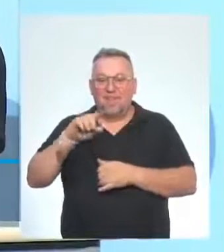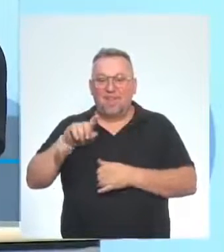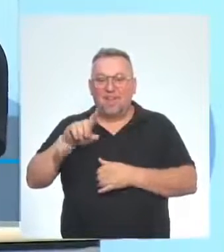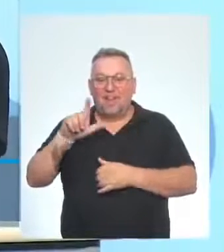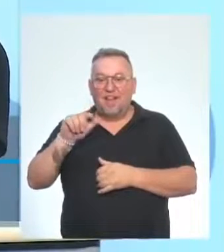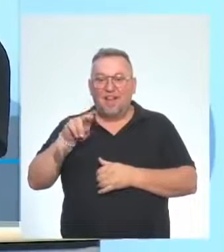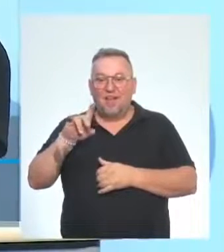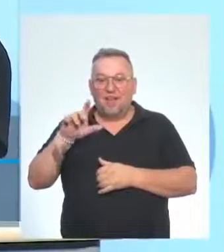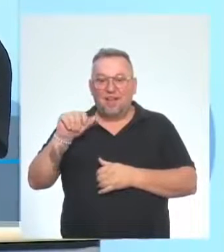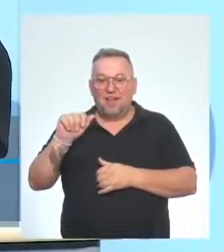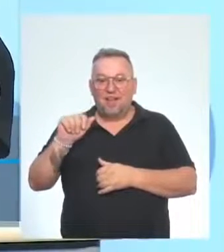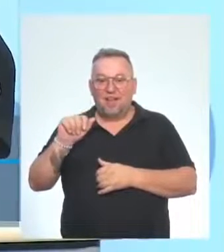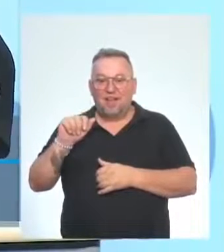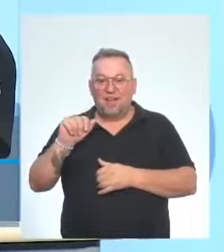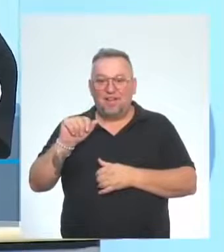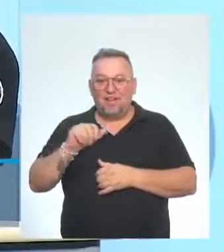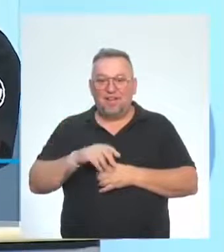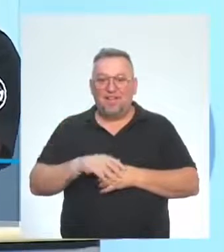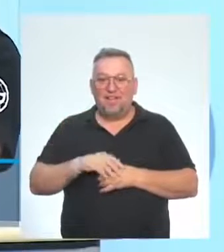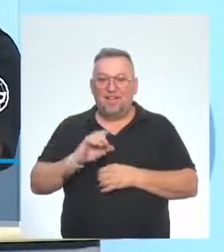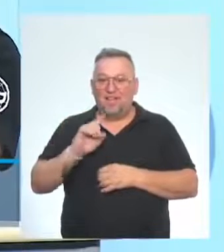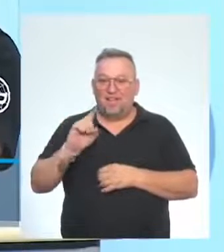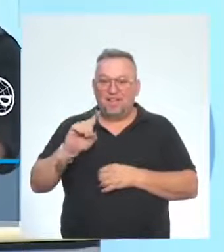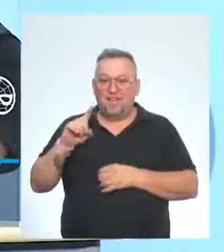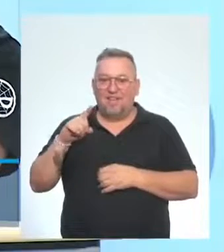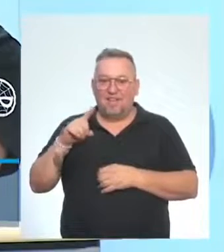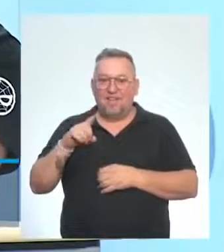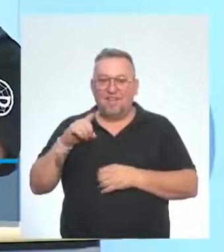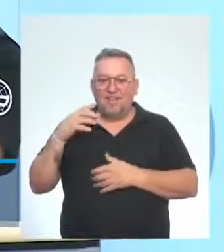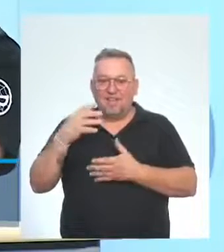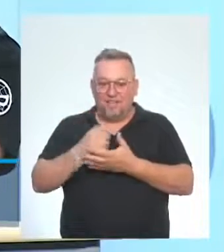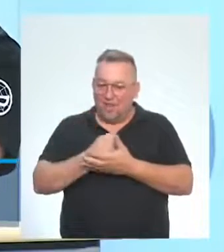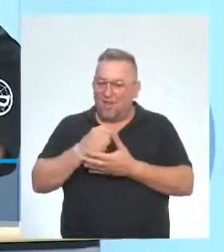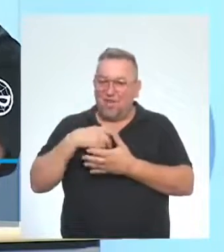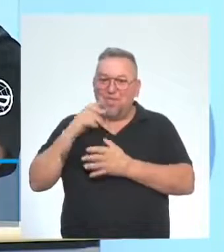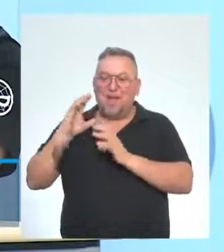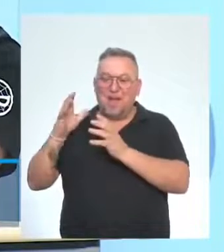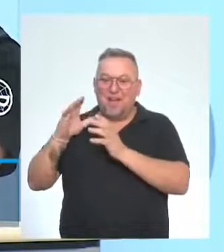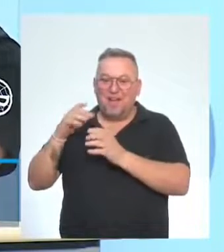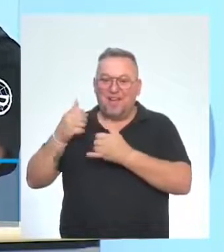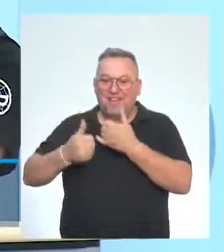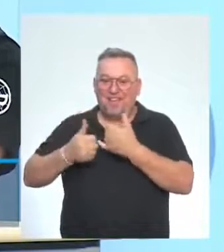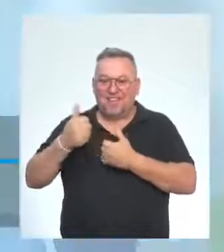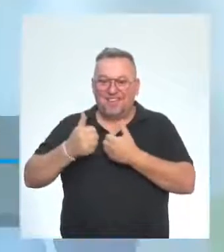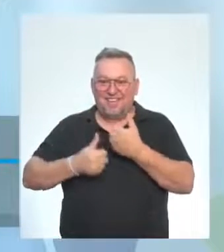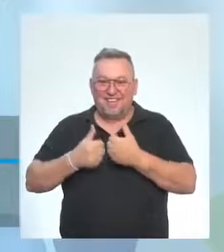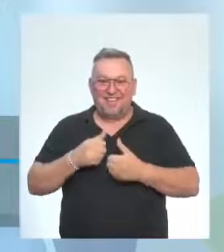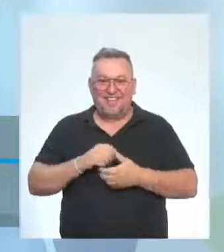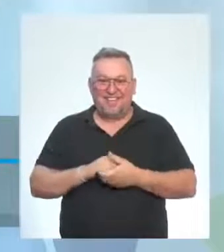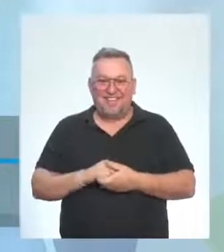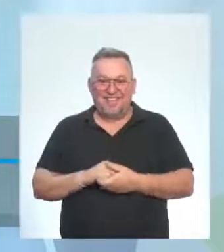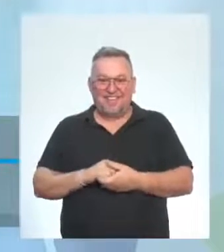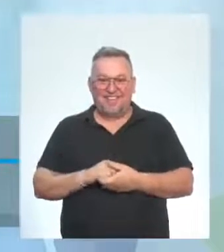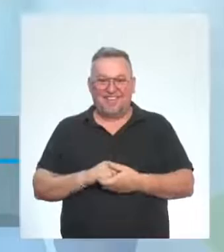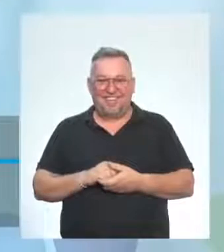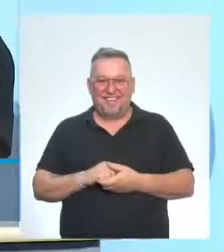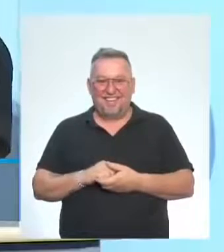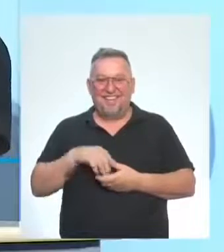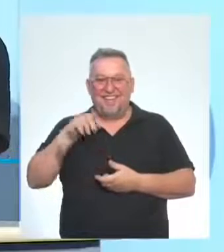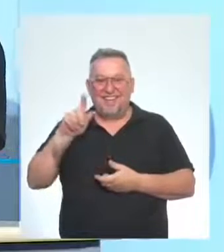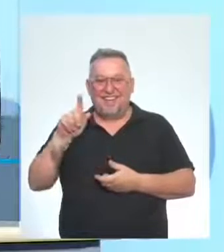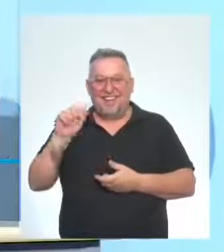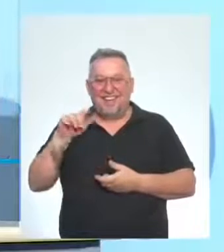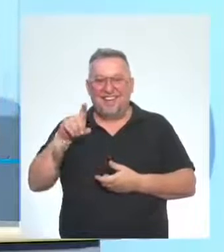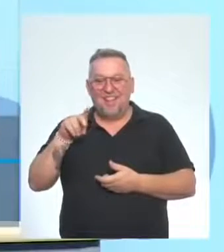glândulas, tomar cuidado com a... que não é aquele que corre atrás da bola no jogo, né? É o gandula. Tomar cuidado